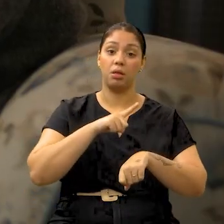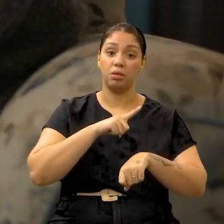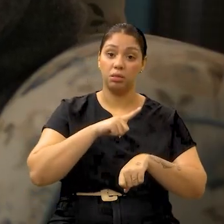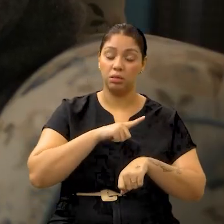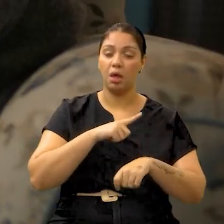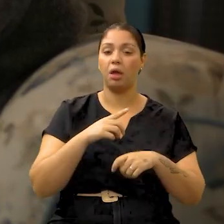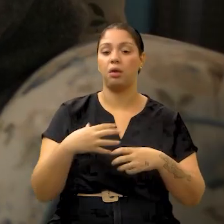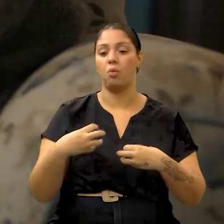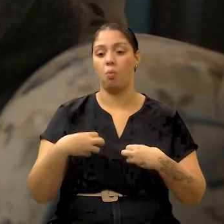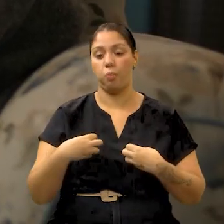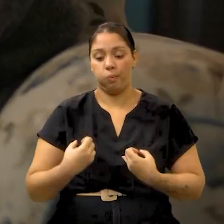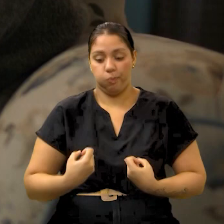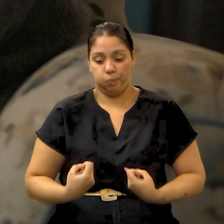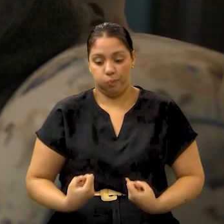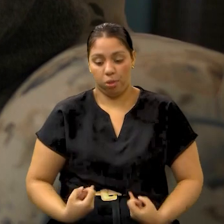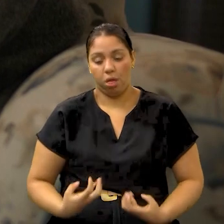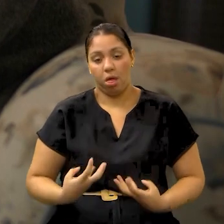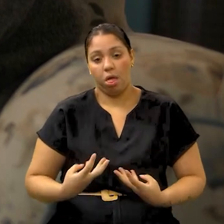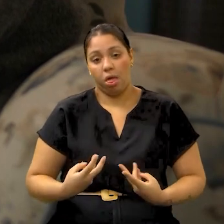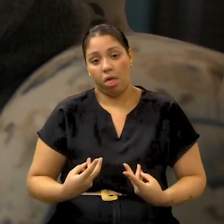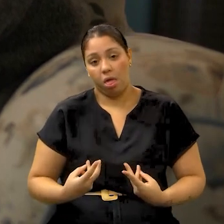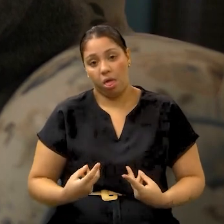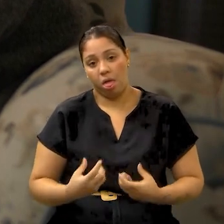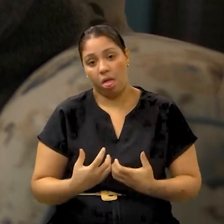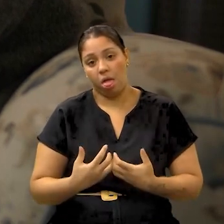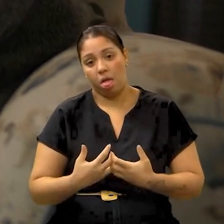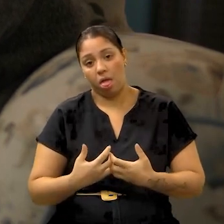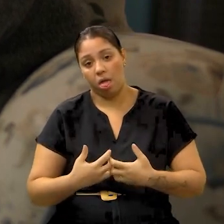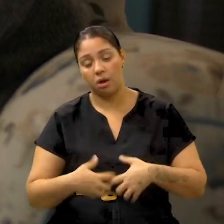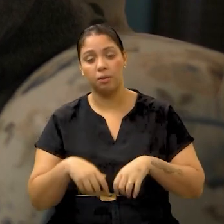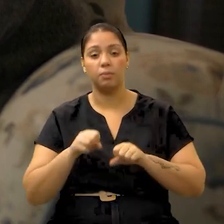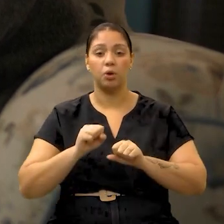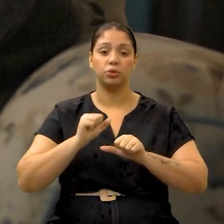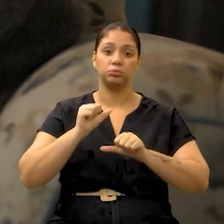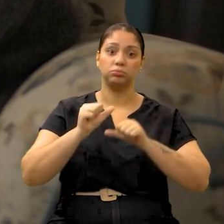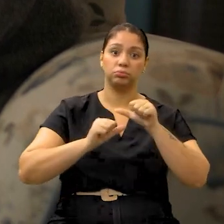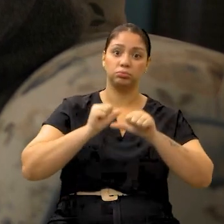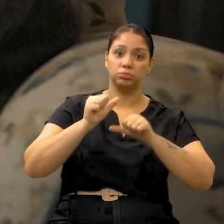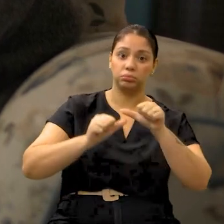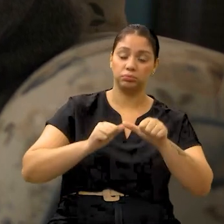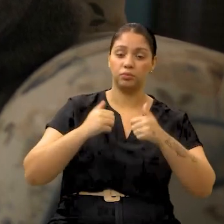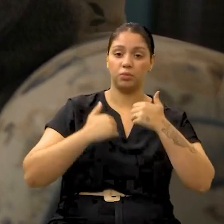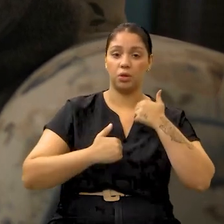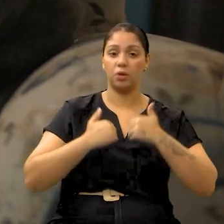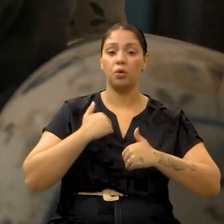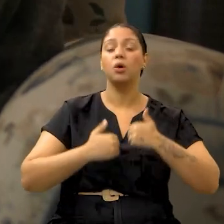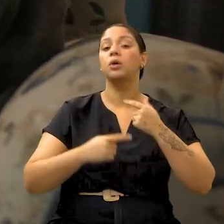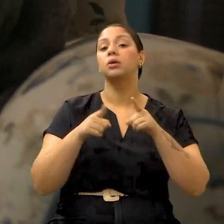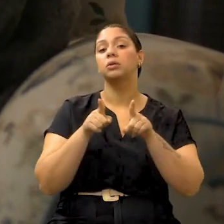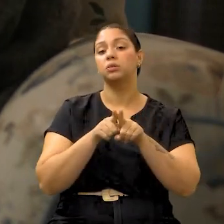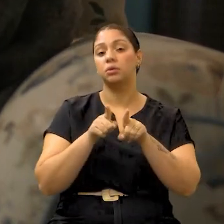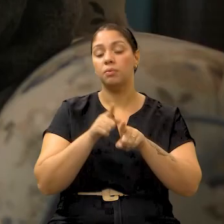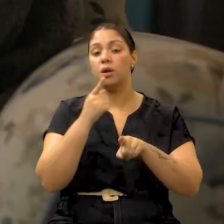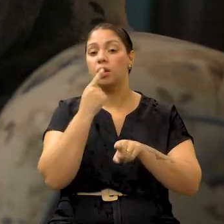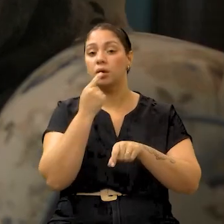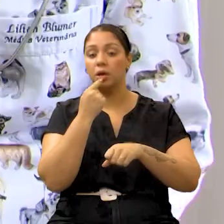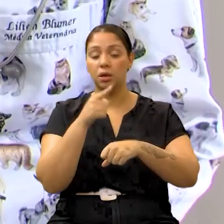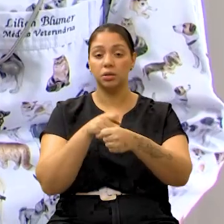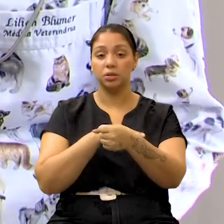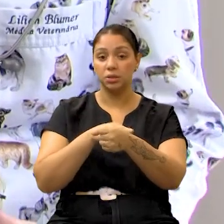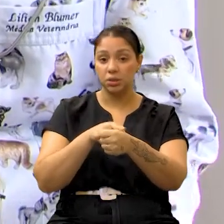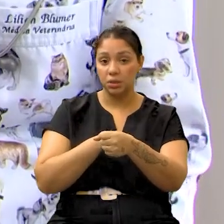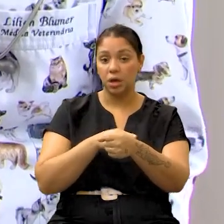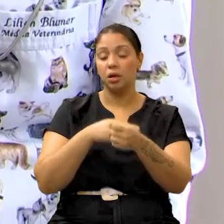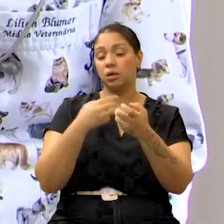perda funcional do rim, ele pode apresentar uma série de alterações, porque desde a filtração do